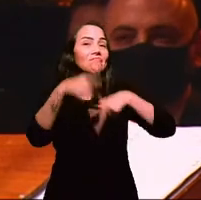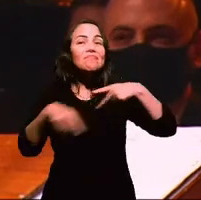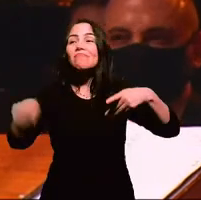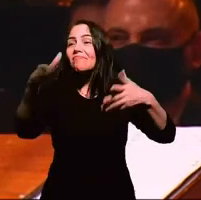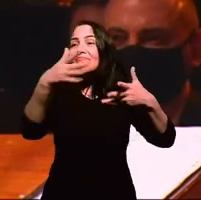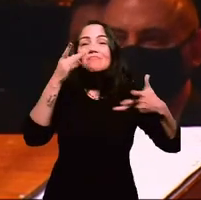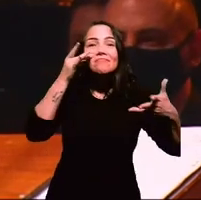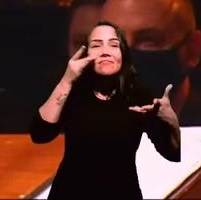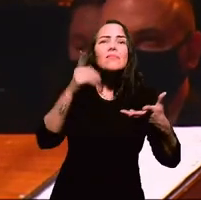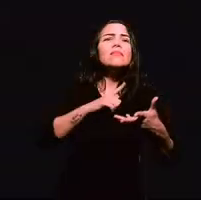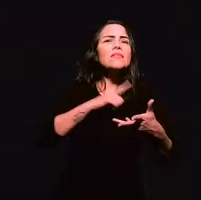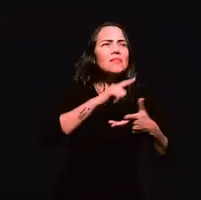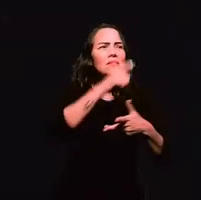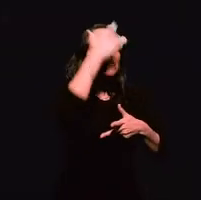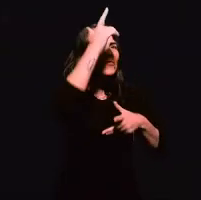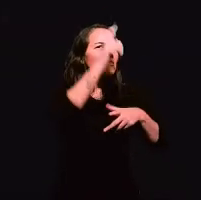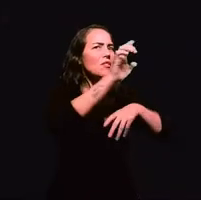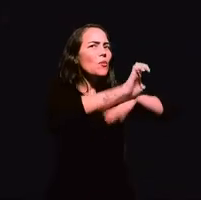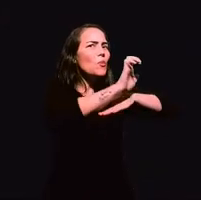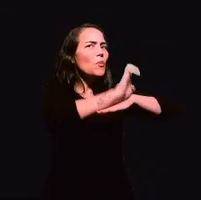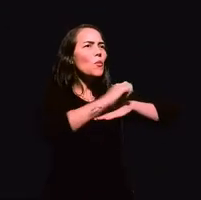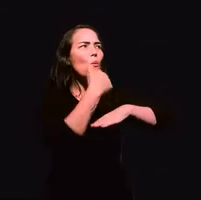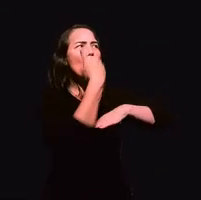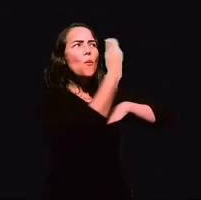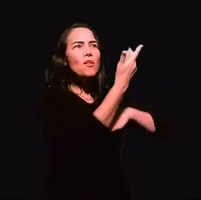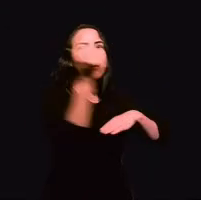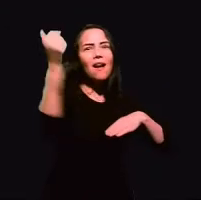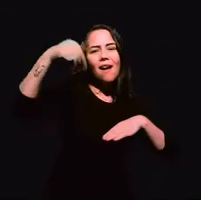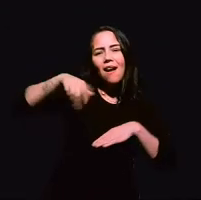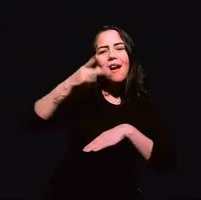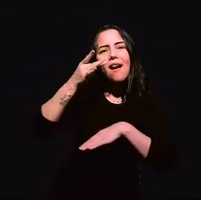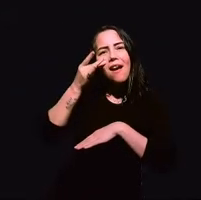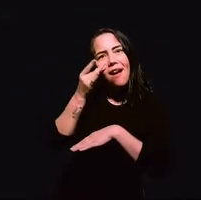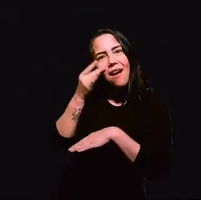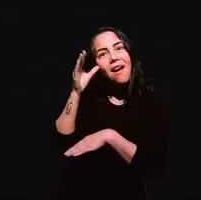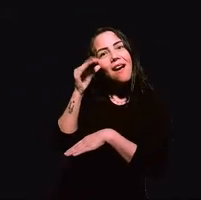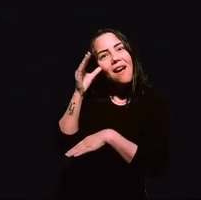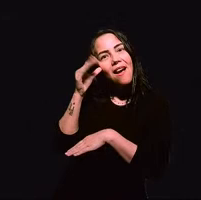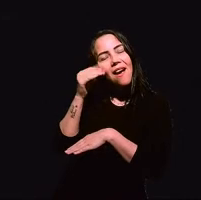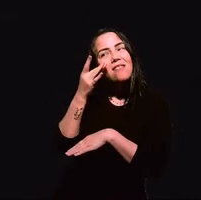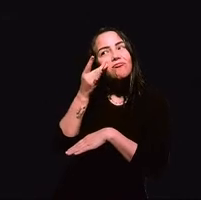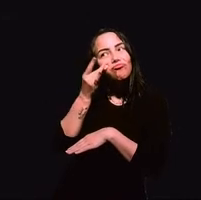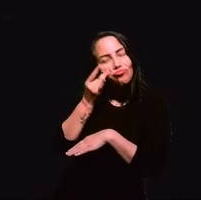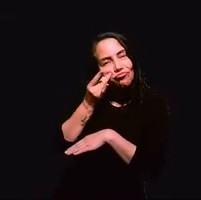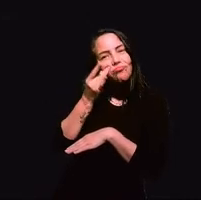que veio de fora, inclusive de outros estados, que vieram hoje aqui para assistir